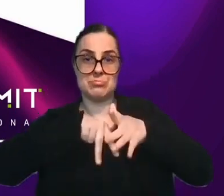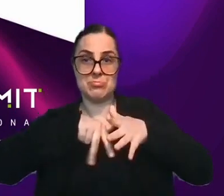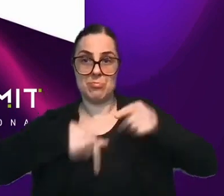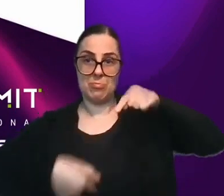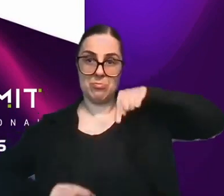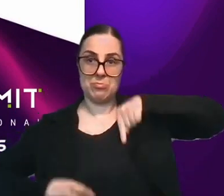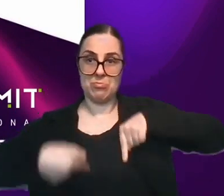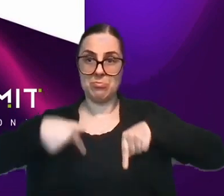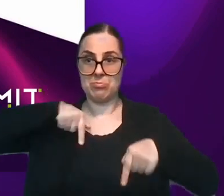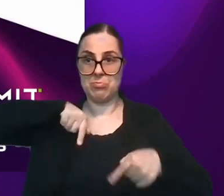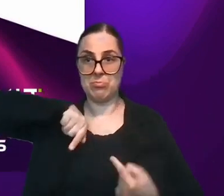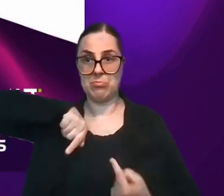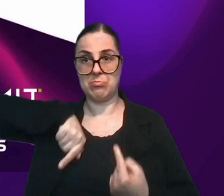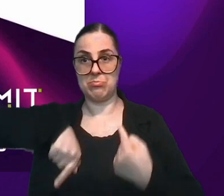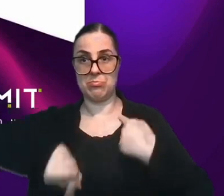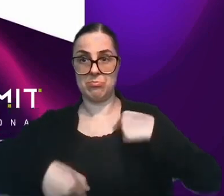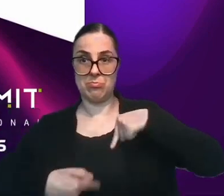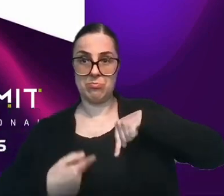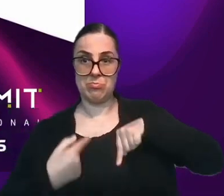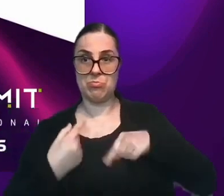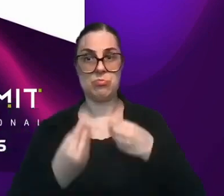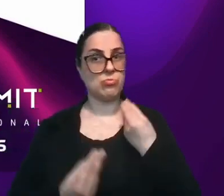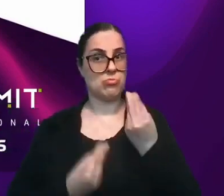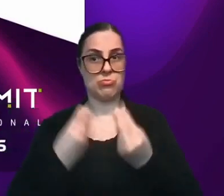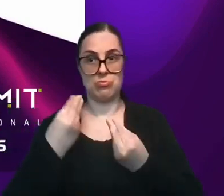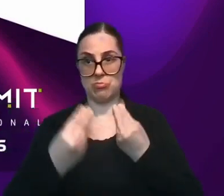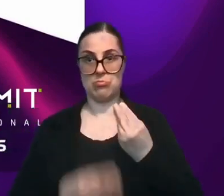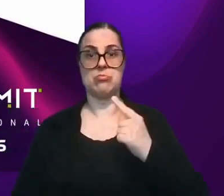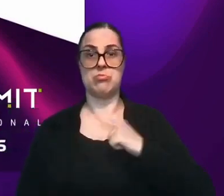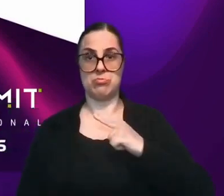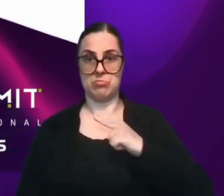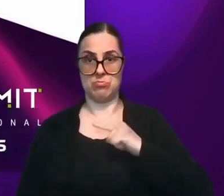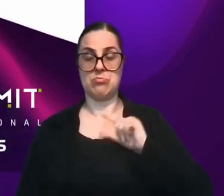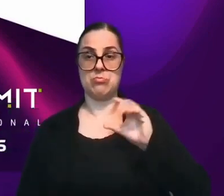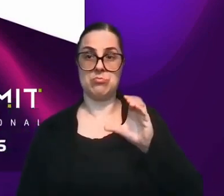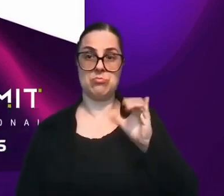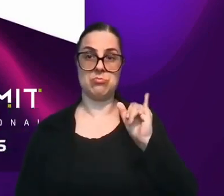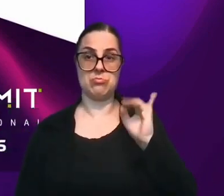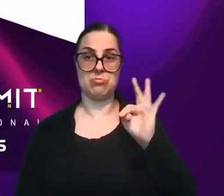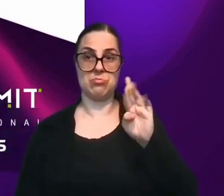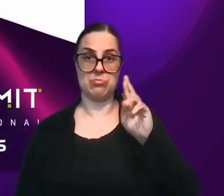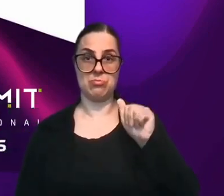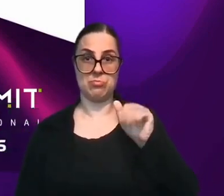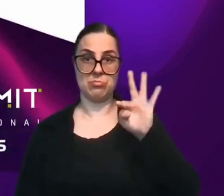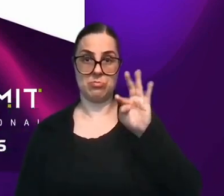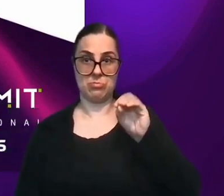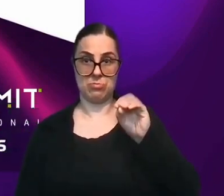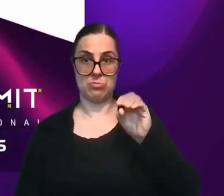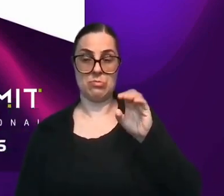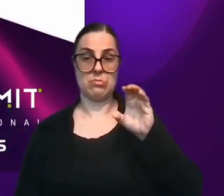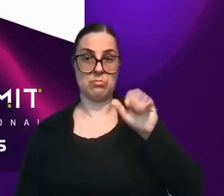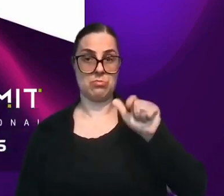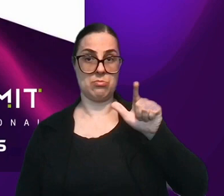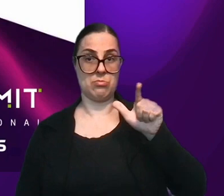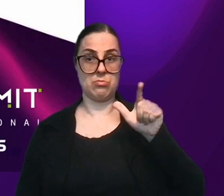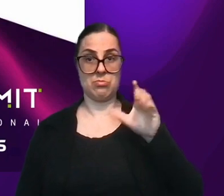né, fazendo o complexo. E aqui você tem o complexo citrato-cálcio. O paciente,